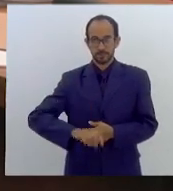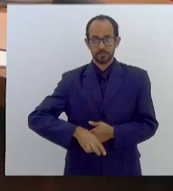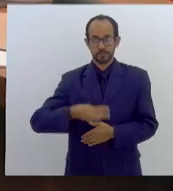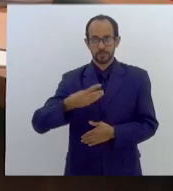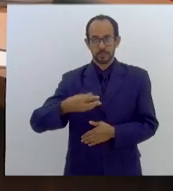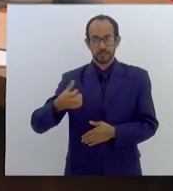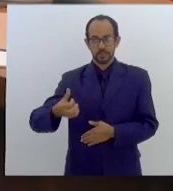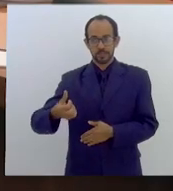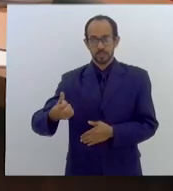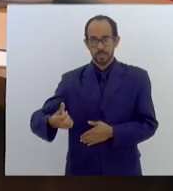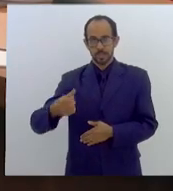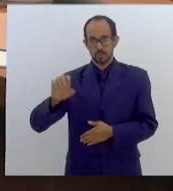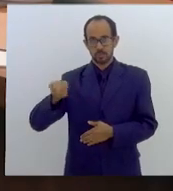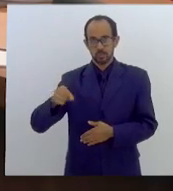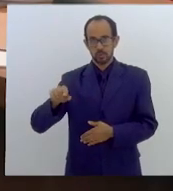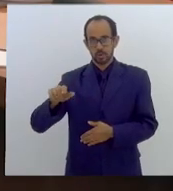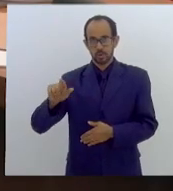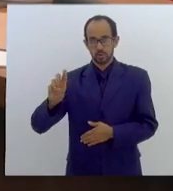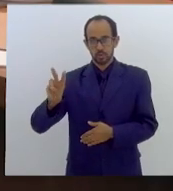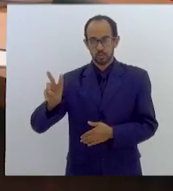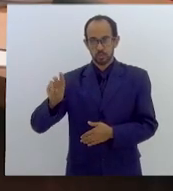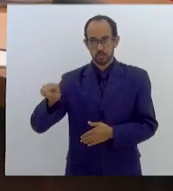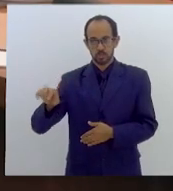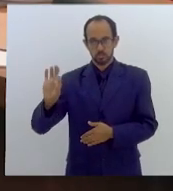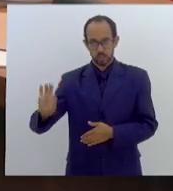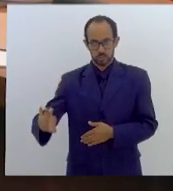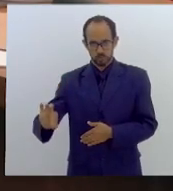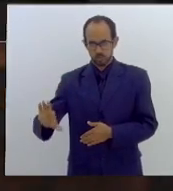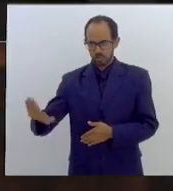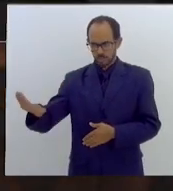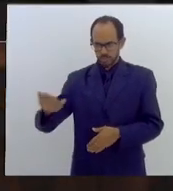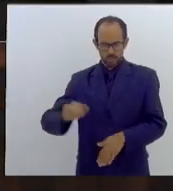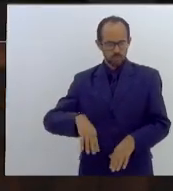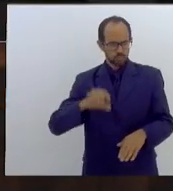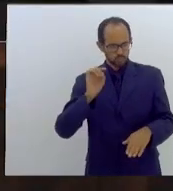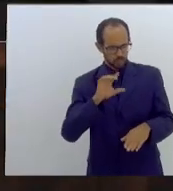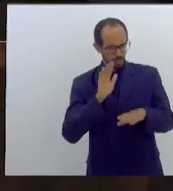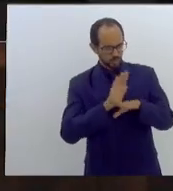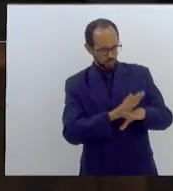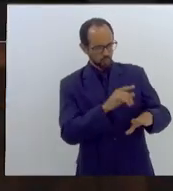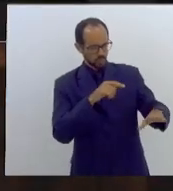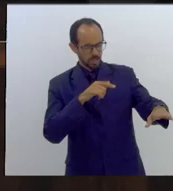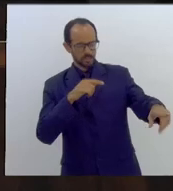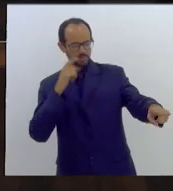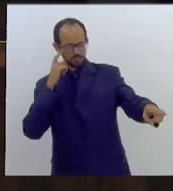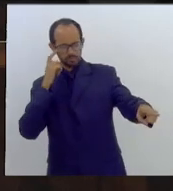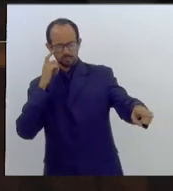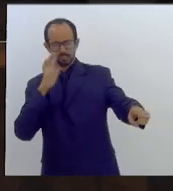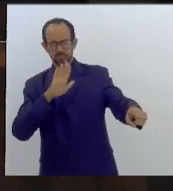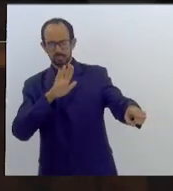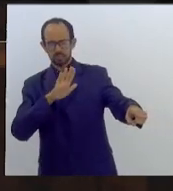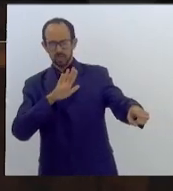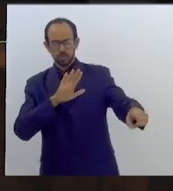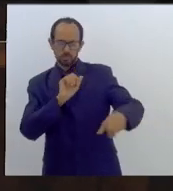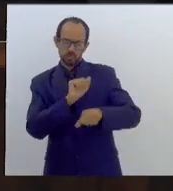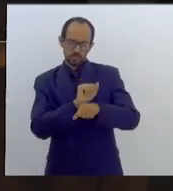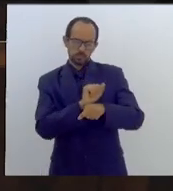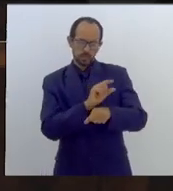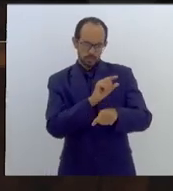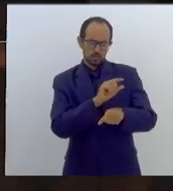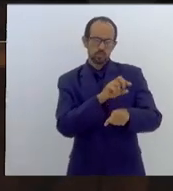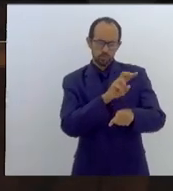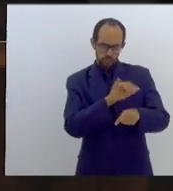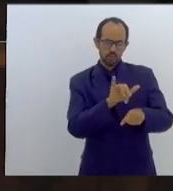36,2%. Chico, presidente, deixa só para te ajudar na sua. Não, se eu sou concluir... Não, Vossa Excelência vai